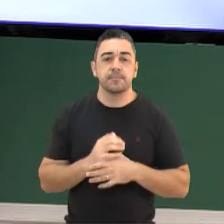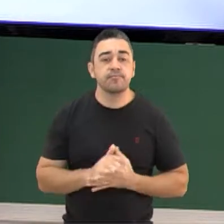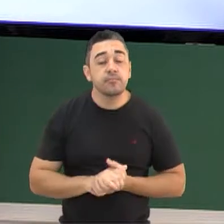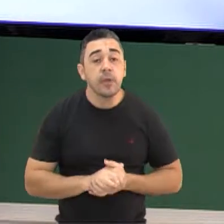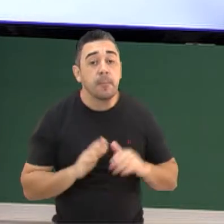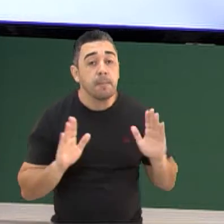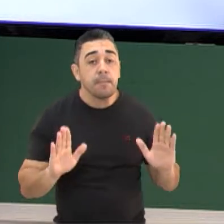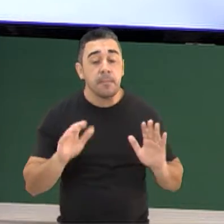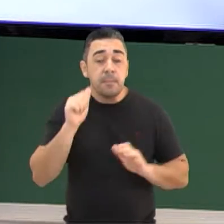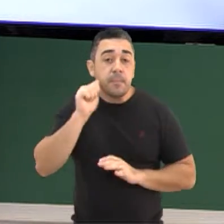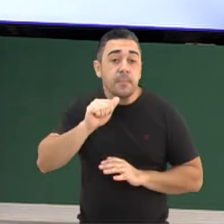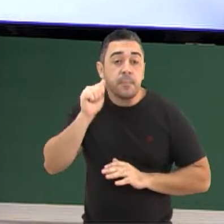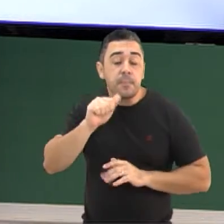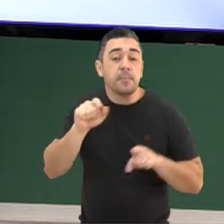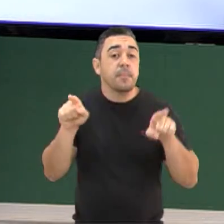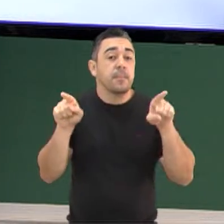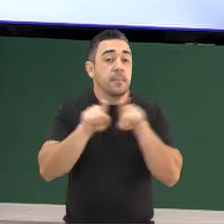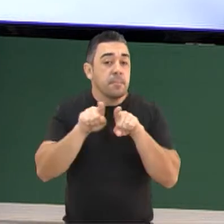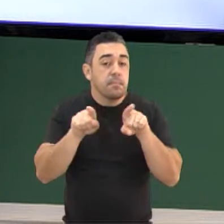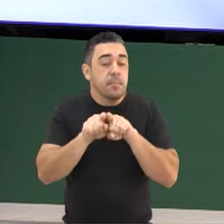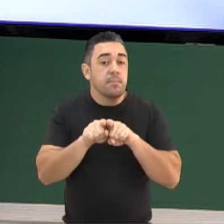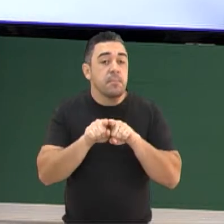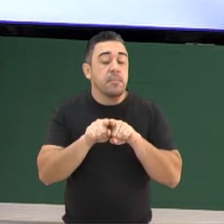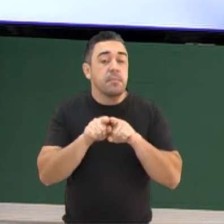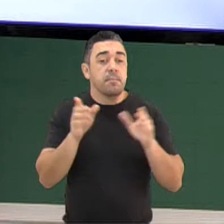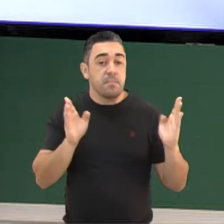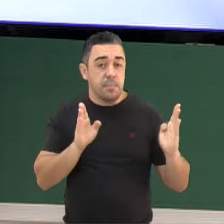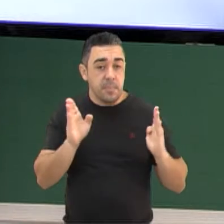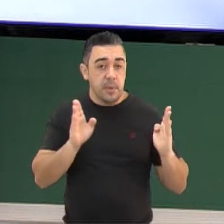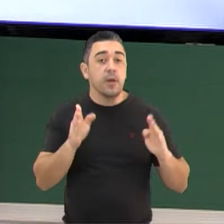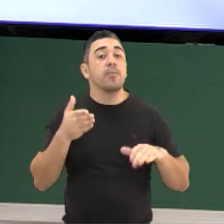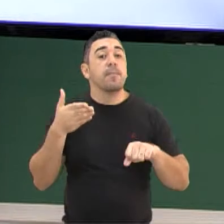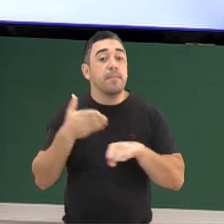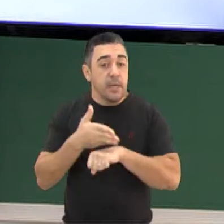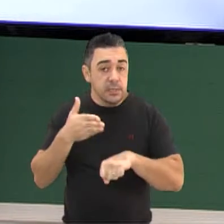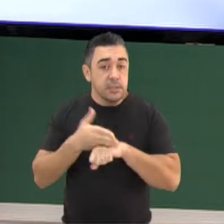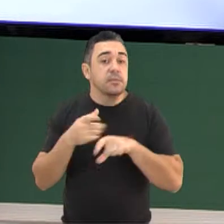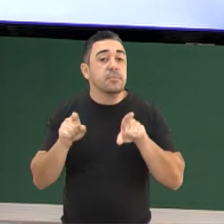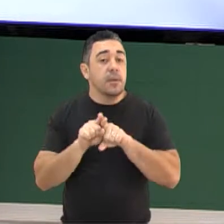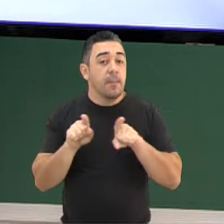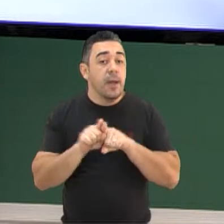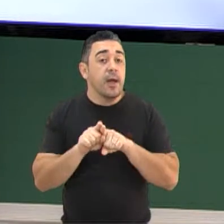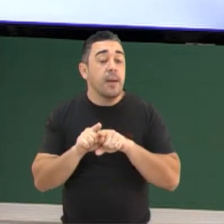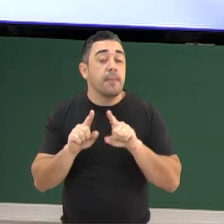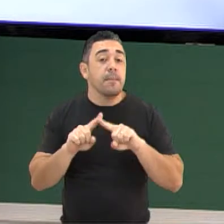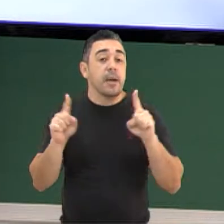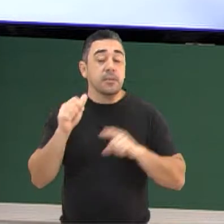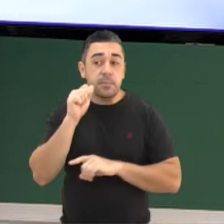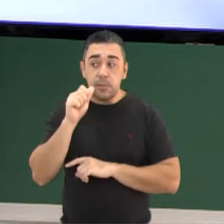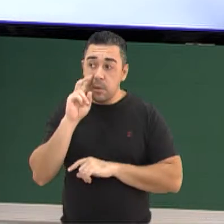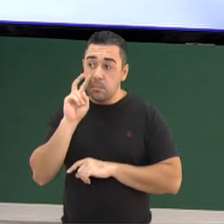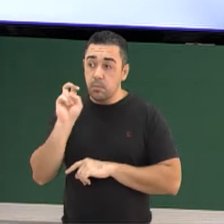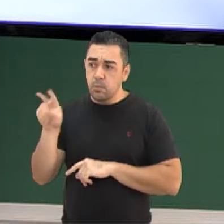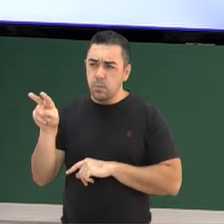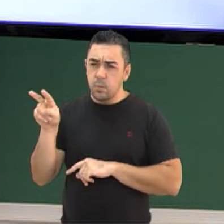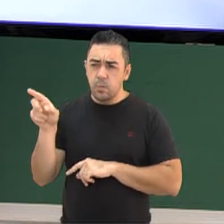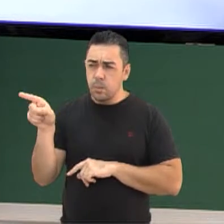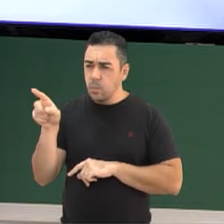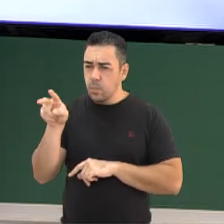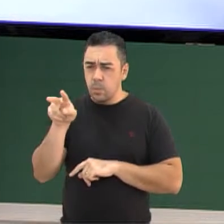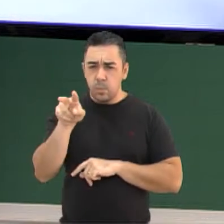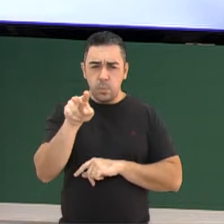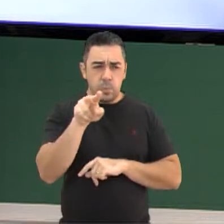mas as meninas da mesma fase também participam. Elas vão observar quem é o mais corajoso,